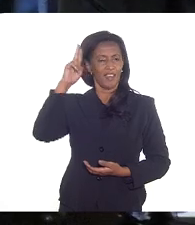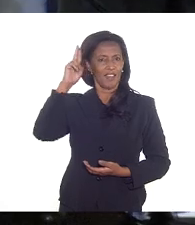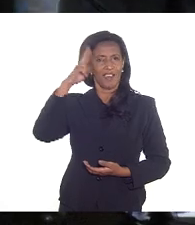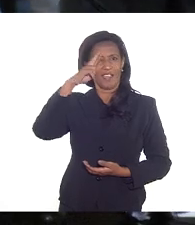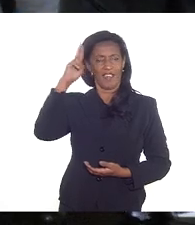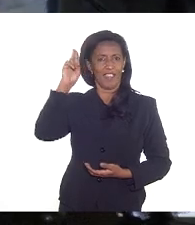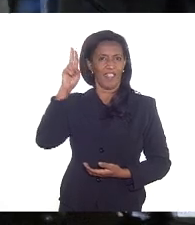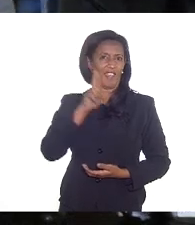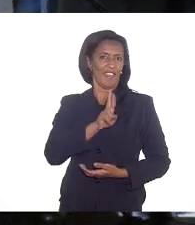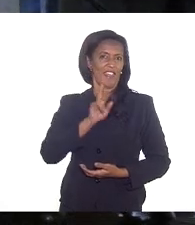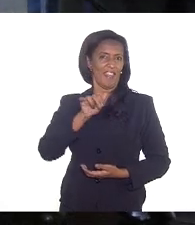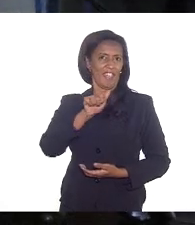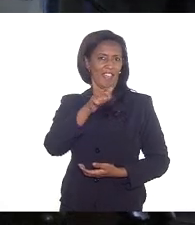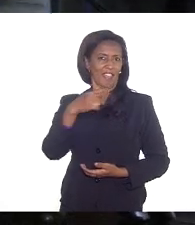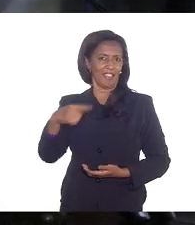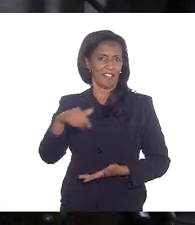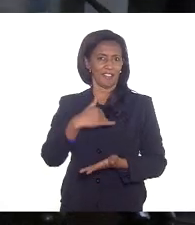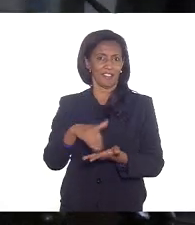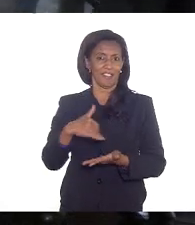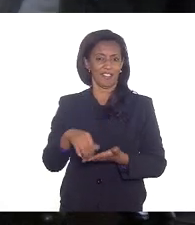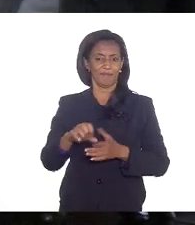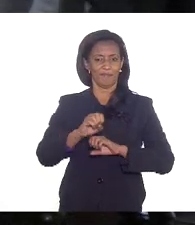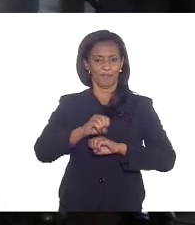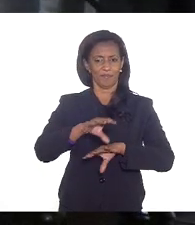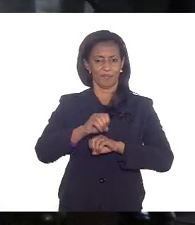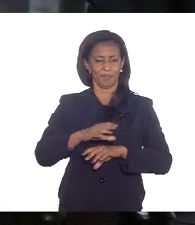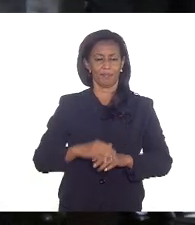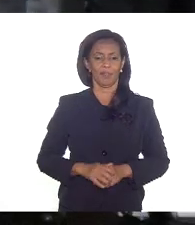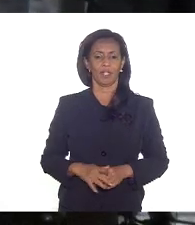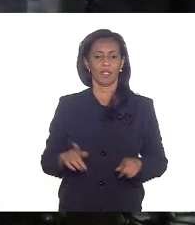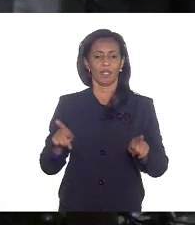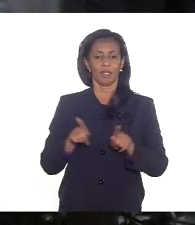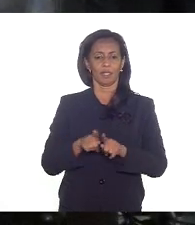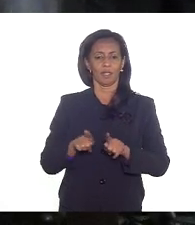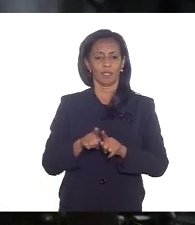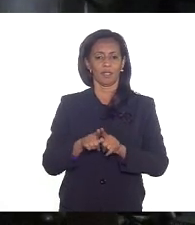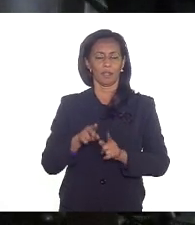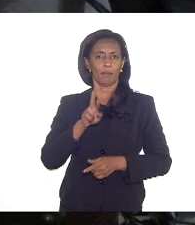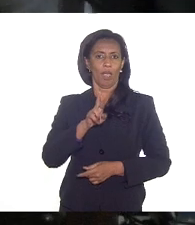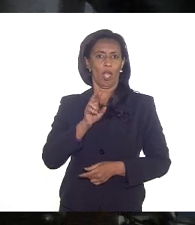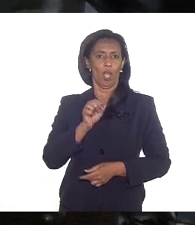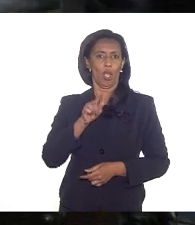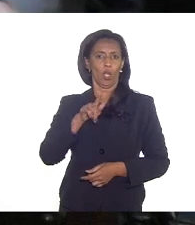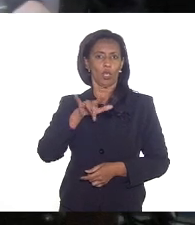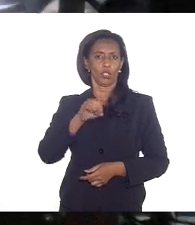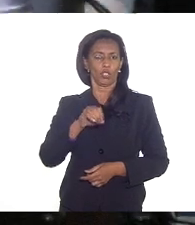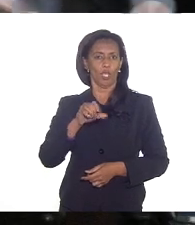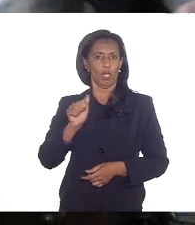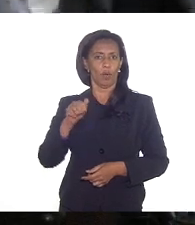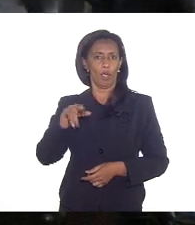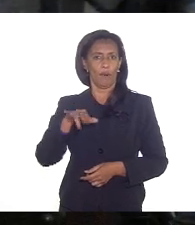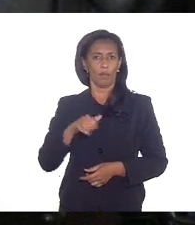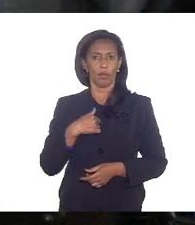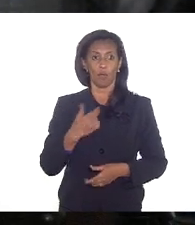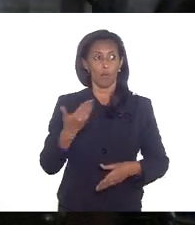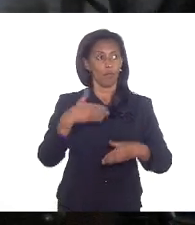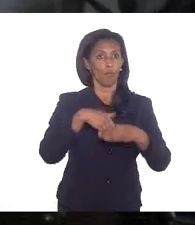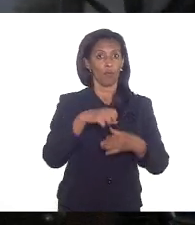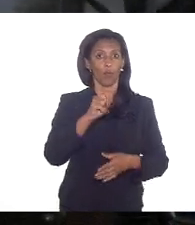Renan Ferreirinha também saudar o vereador do município do Rio de Janeiro Rogério Amorim Seja bem vindo a